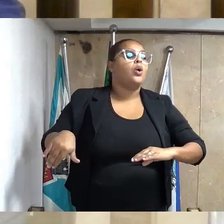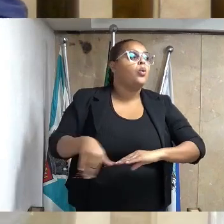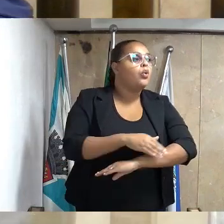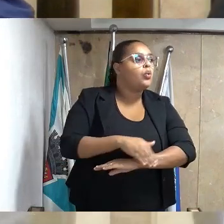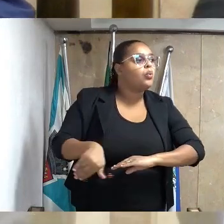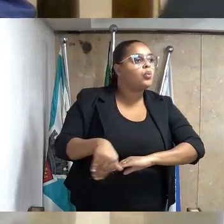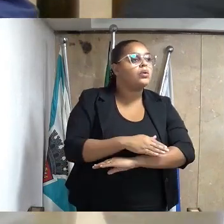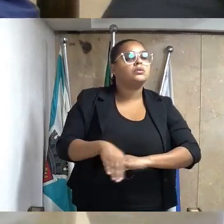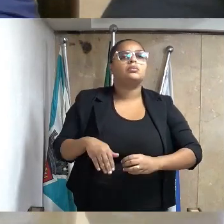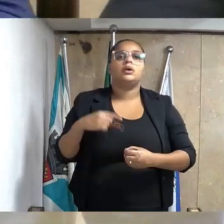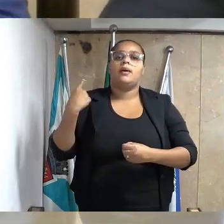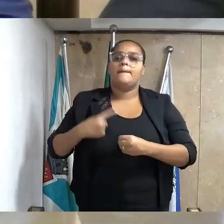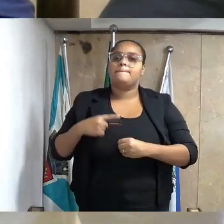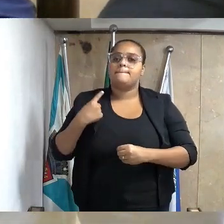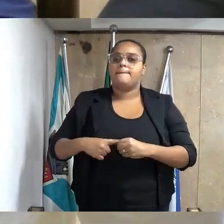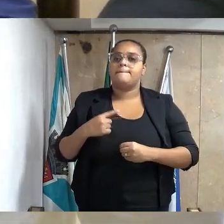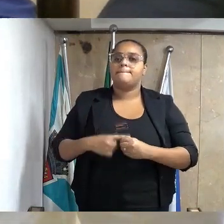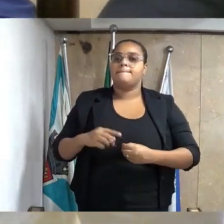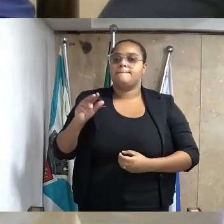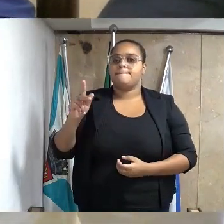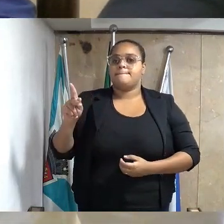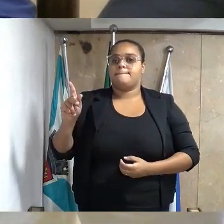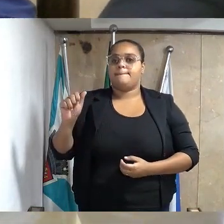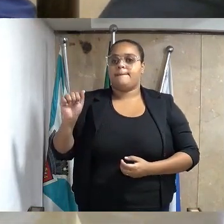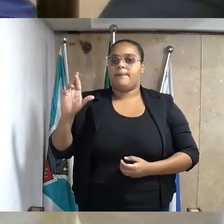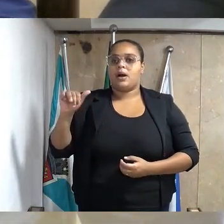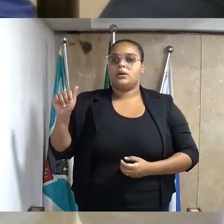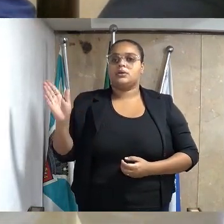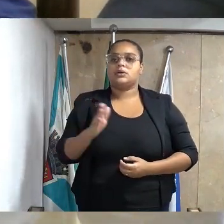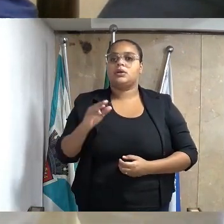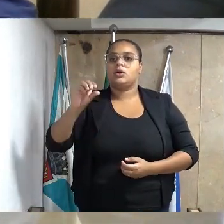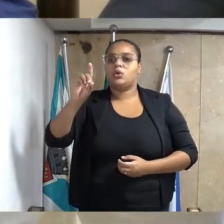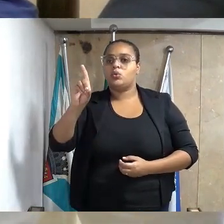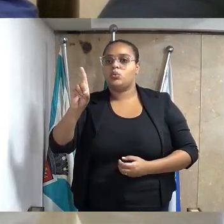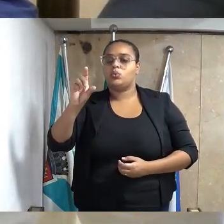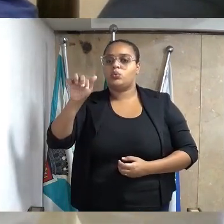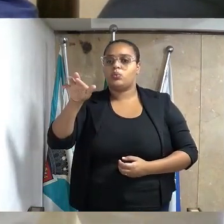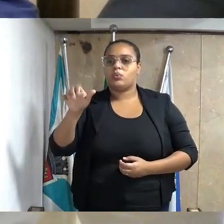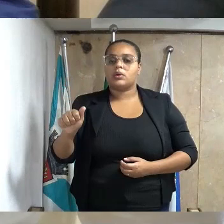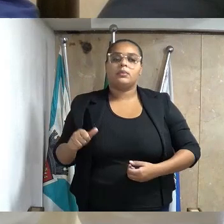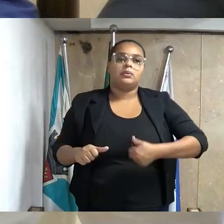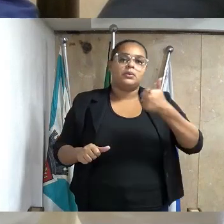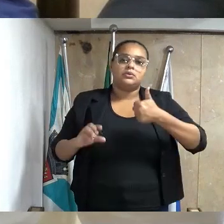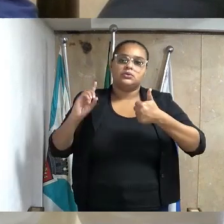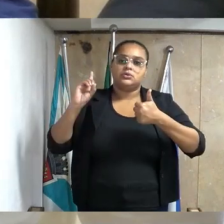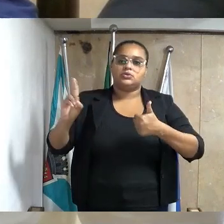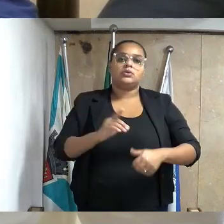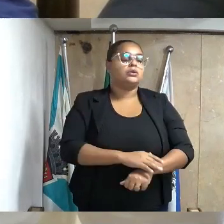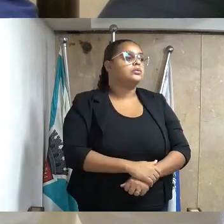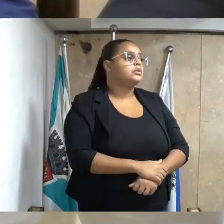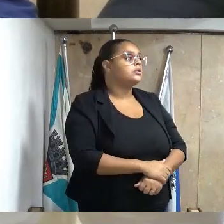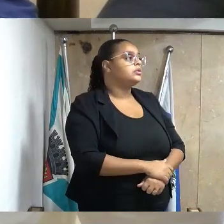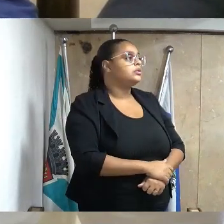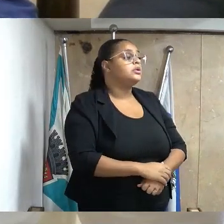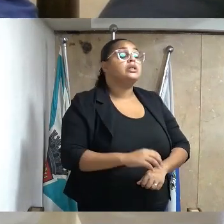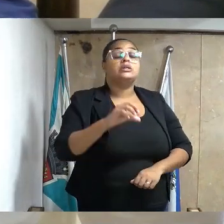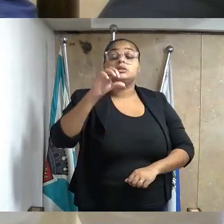Medeiros, localizada no bairro Parque Duque, primeiro distrito desse município. Indicação número